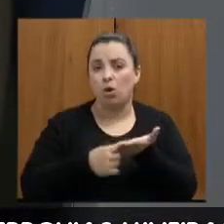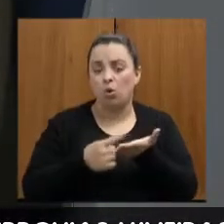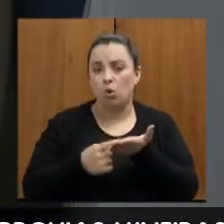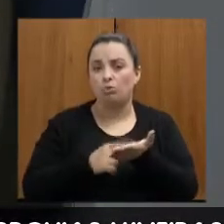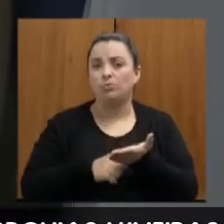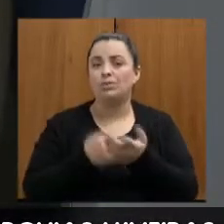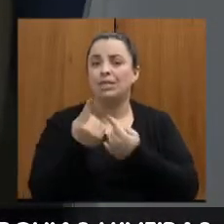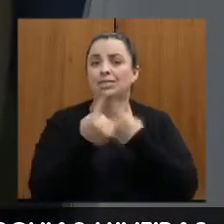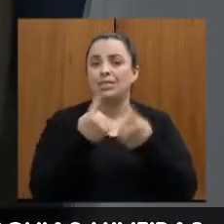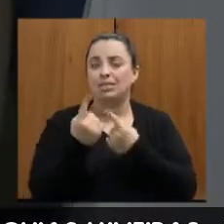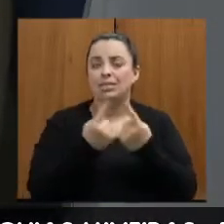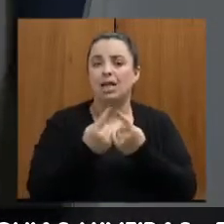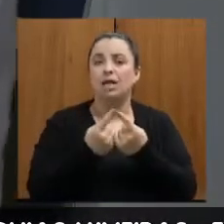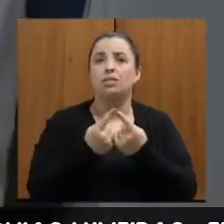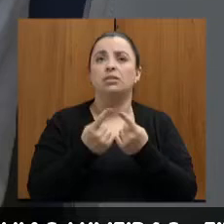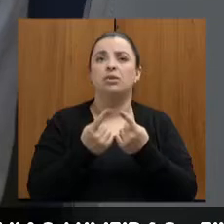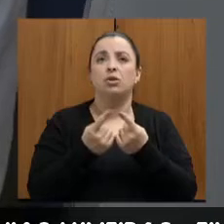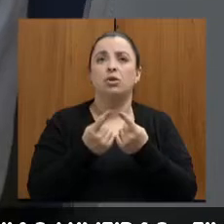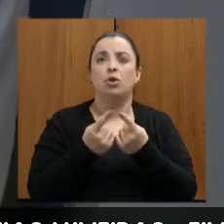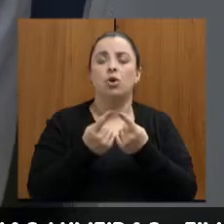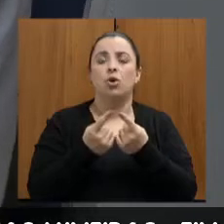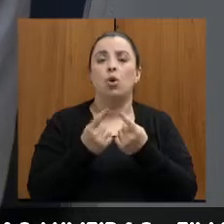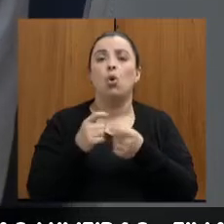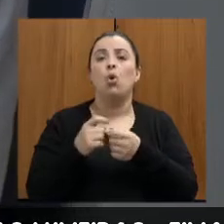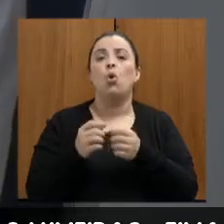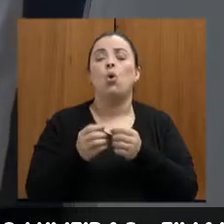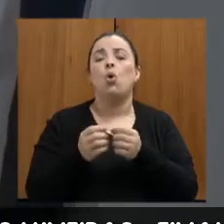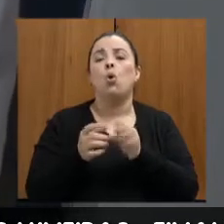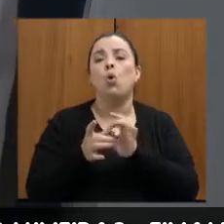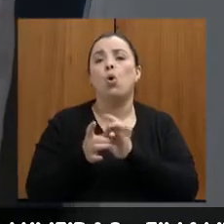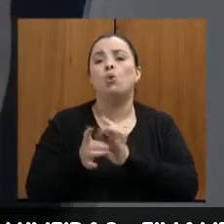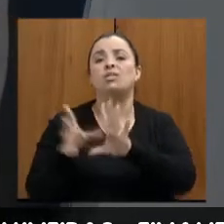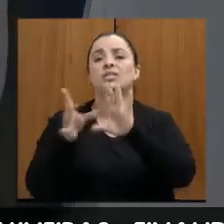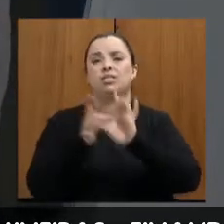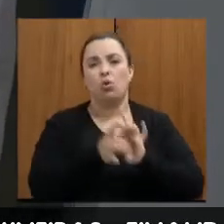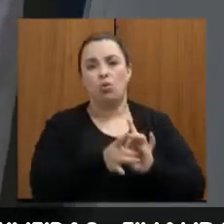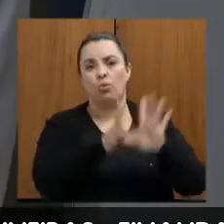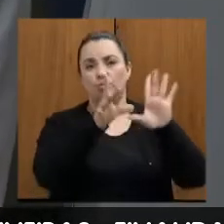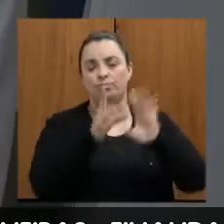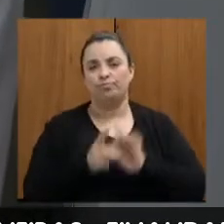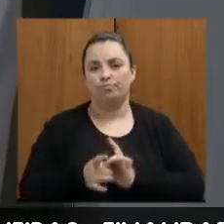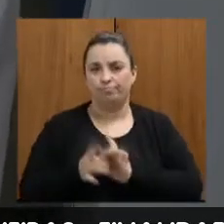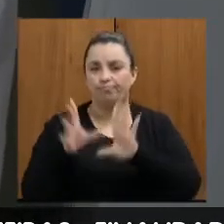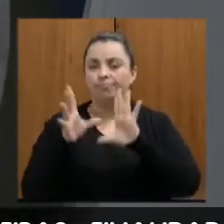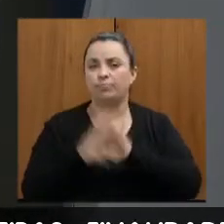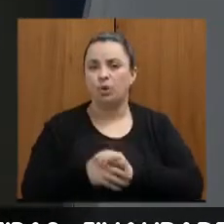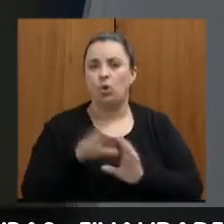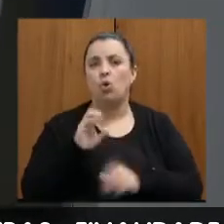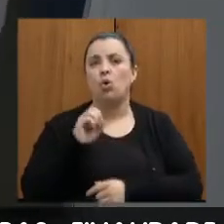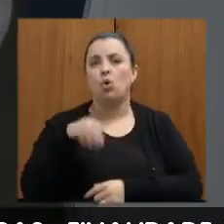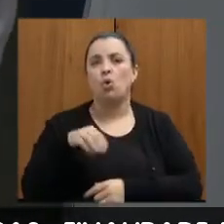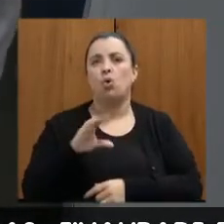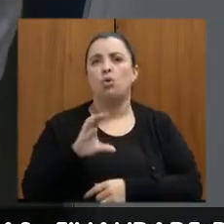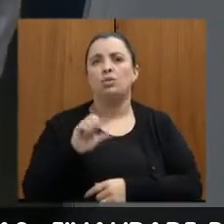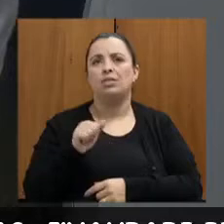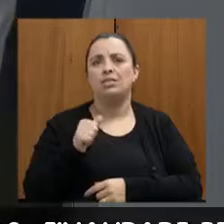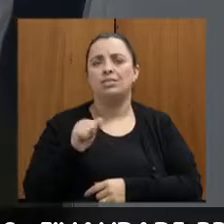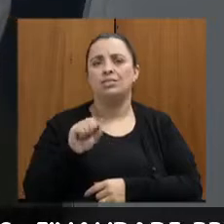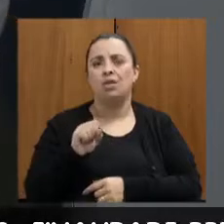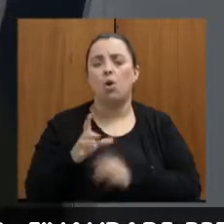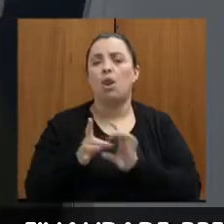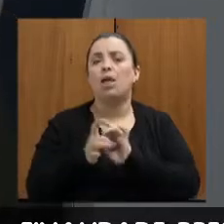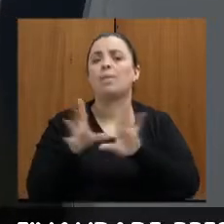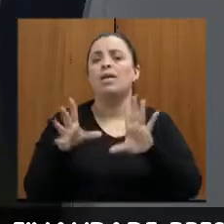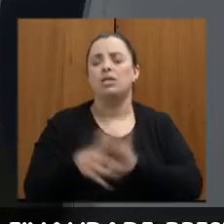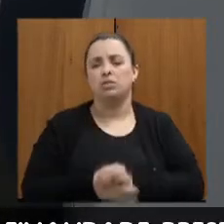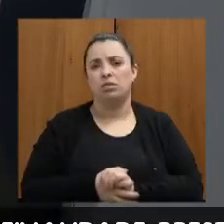de um especificamente no caso ela até ter uma parte que foi suprimida é em que pé que